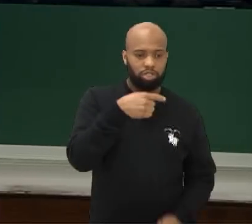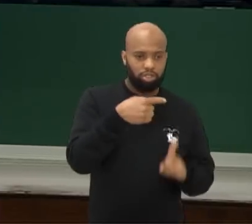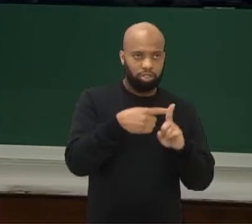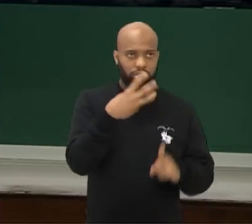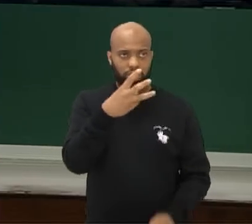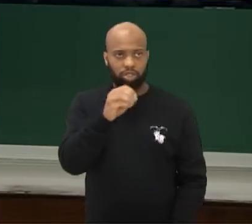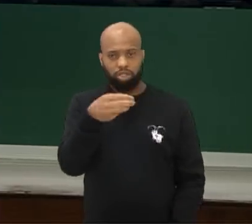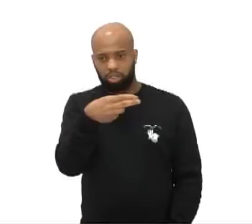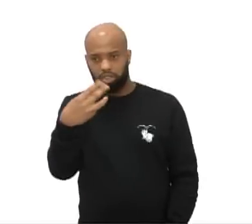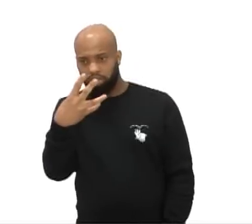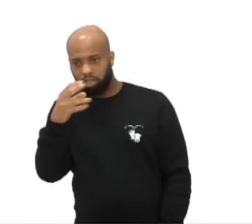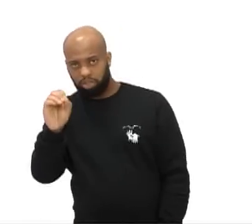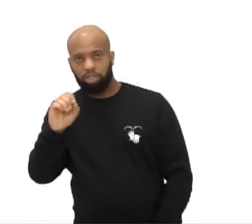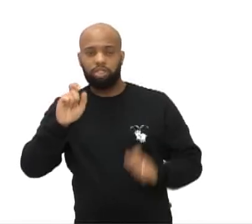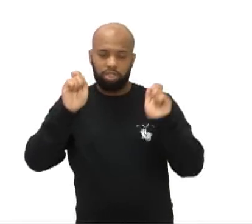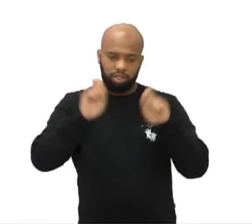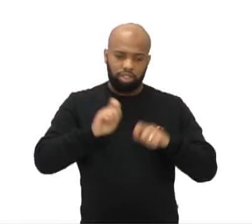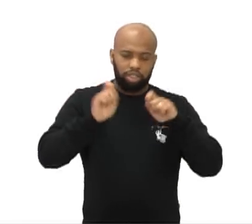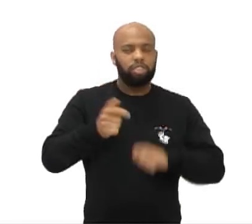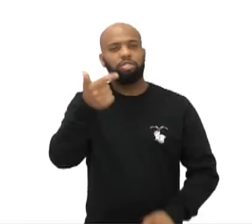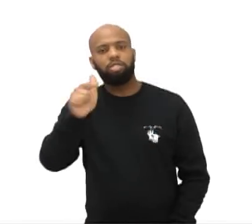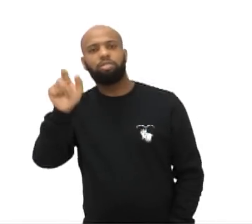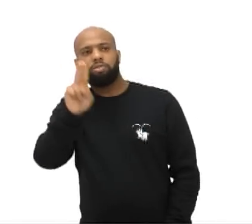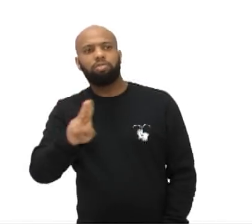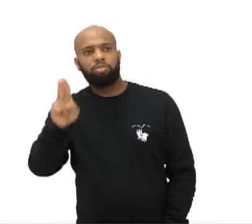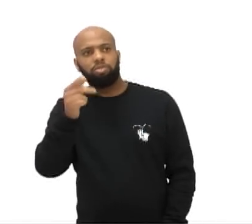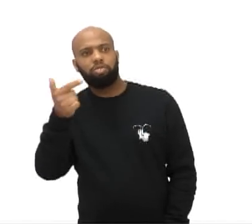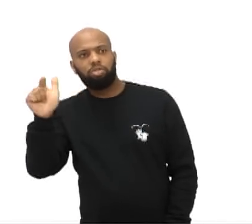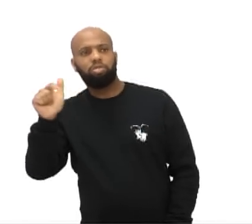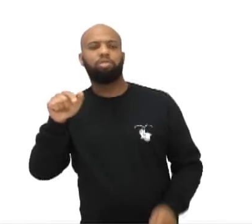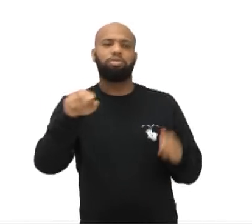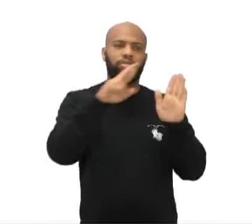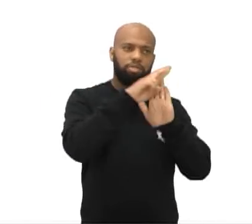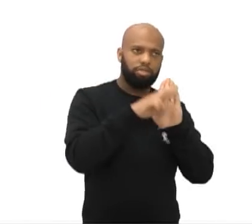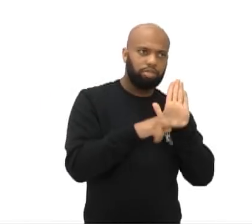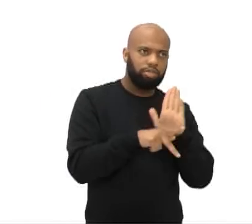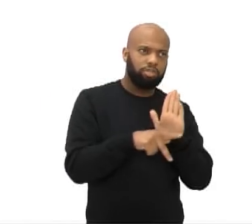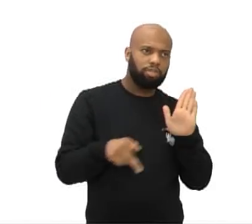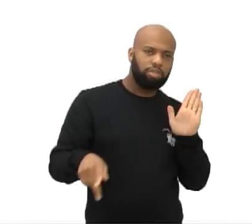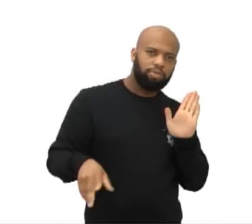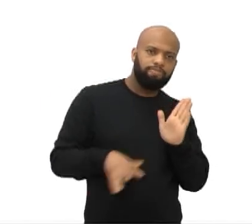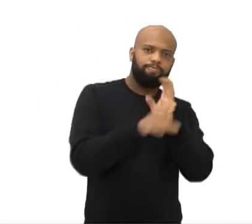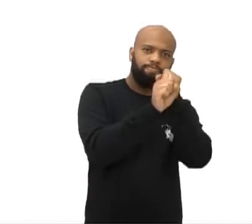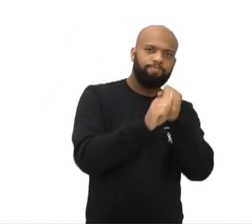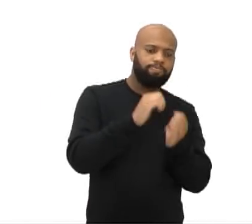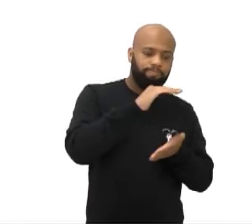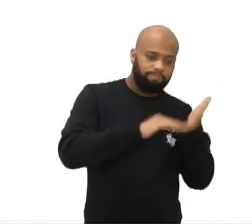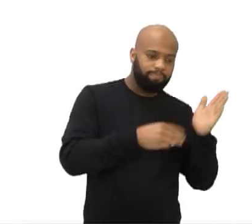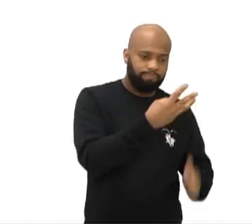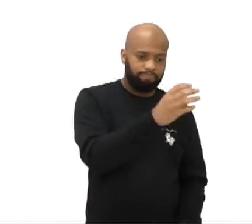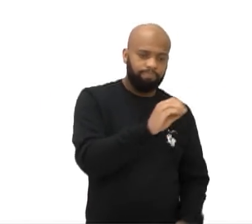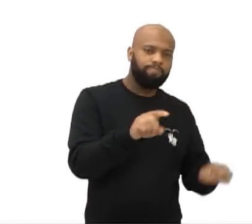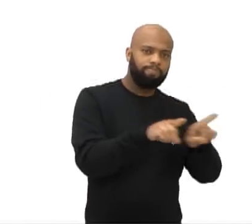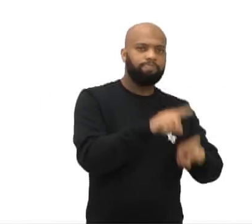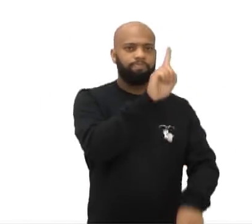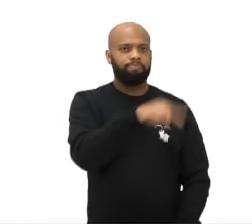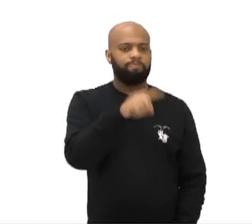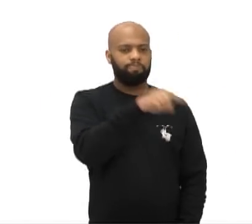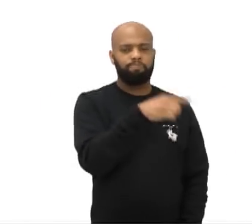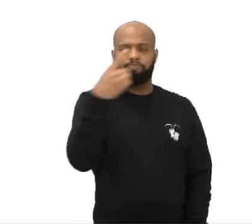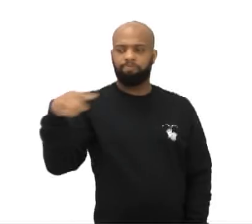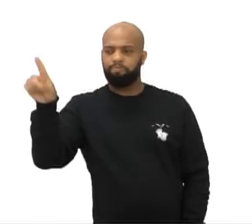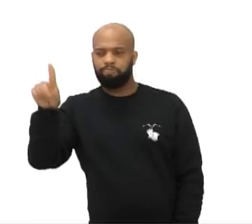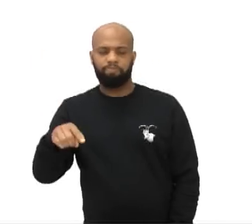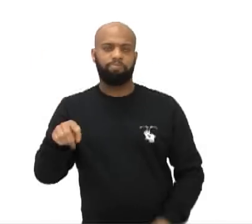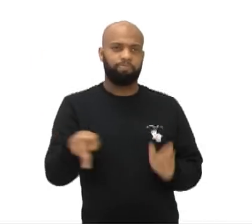40. E podemos aplicar de novo mais o princípio aditivo para eliminar o 30, né? Então, eu